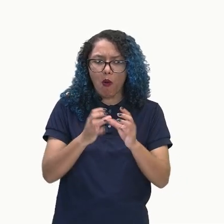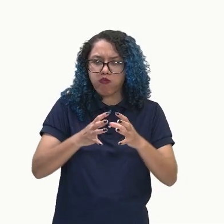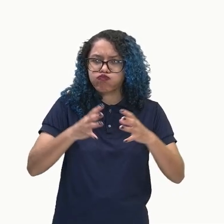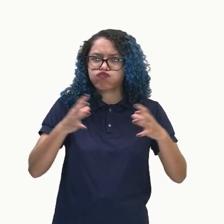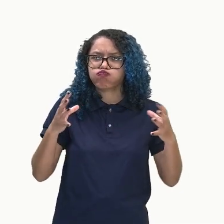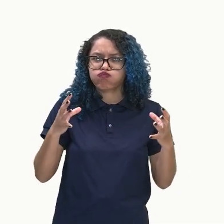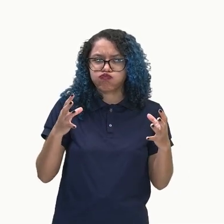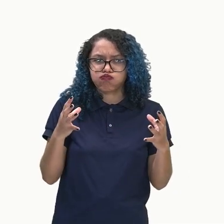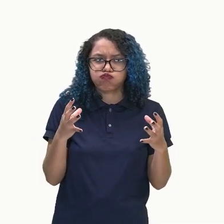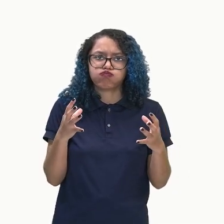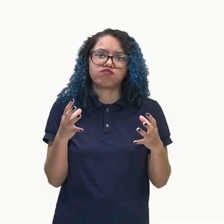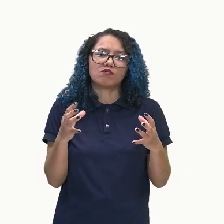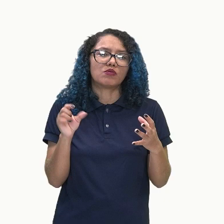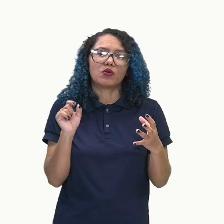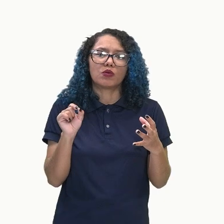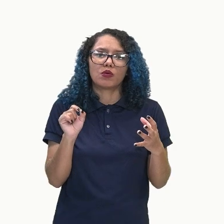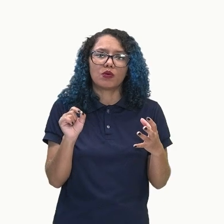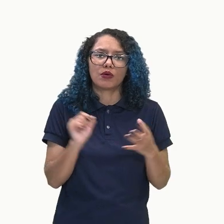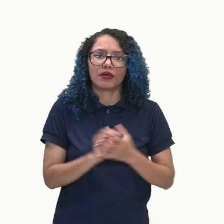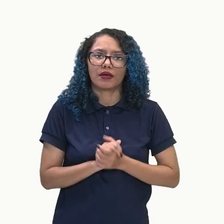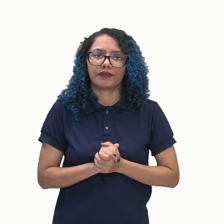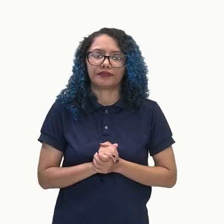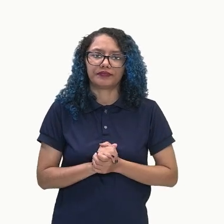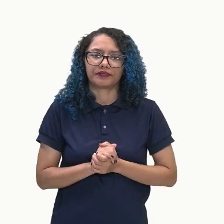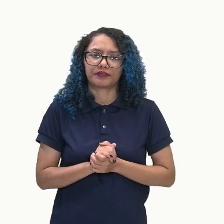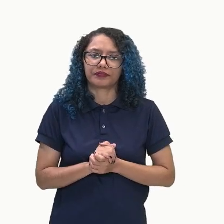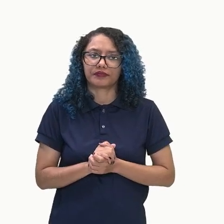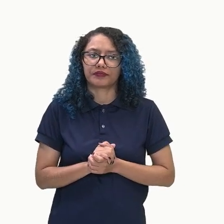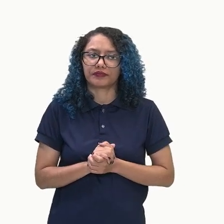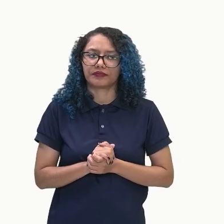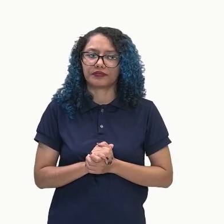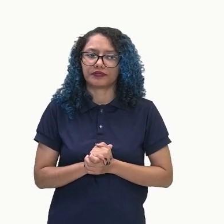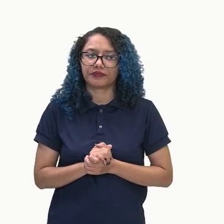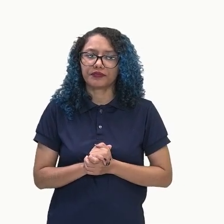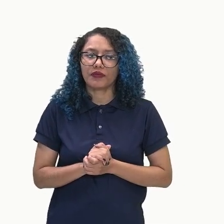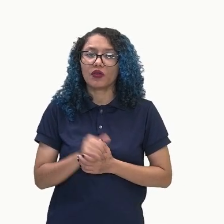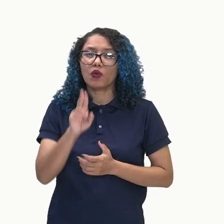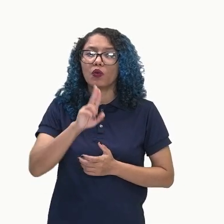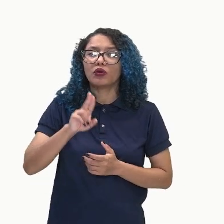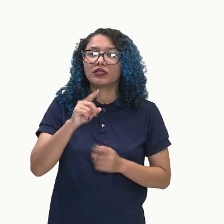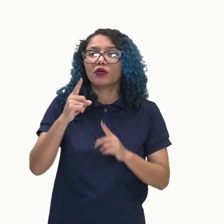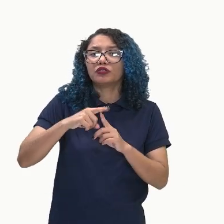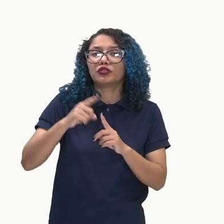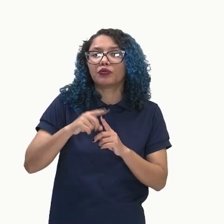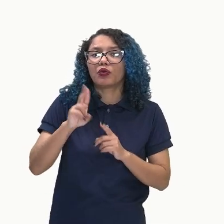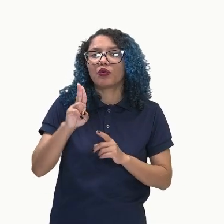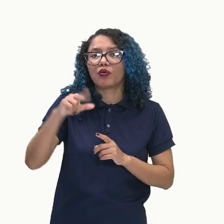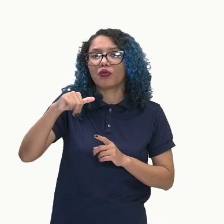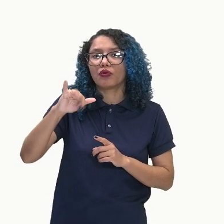Então, quando se tratar ali de grandes volumes, você vai usar o